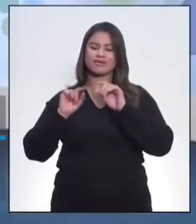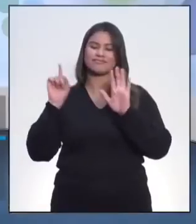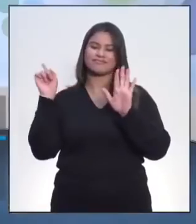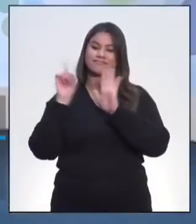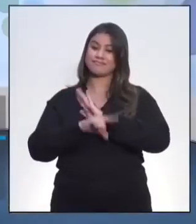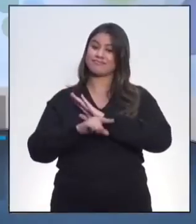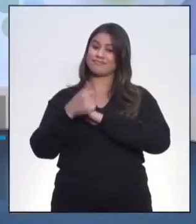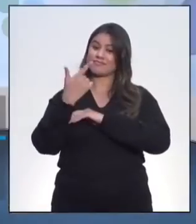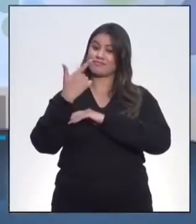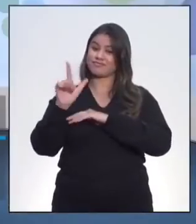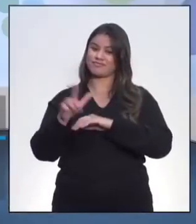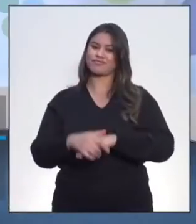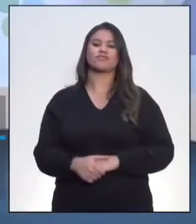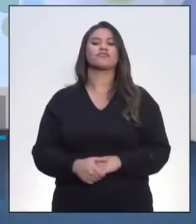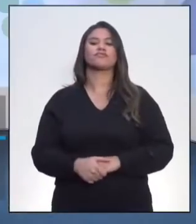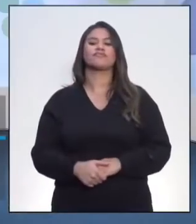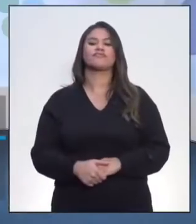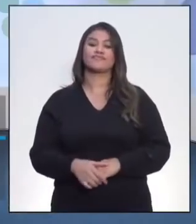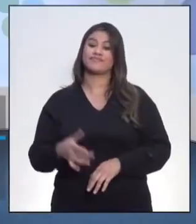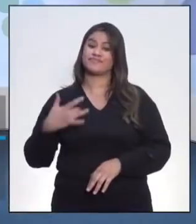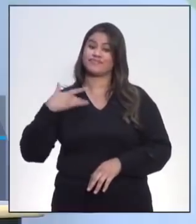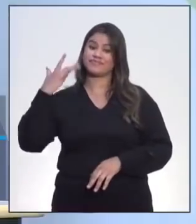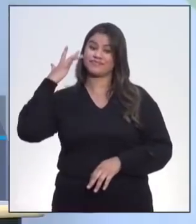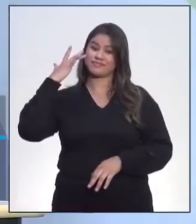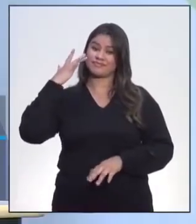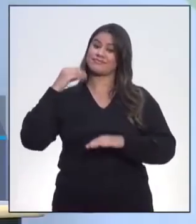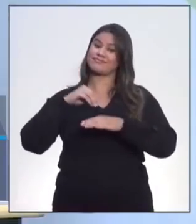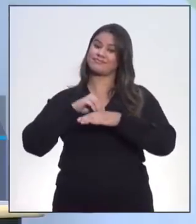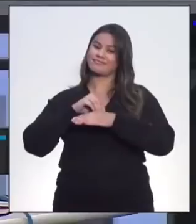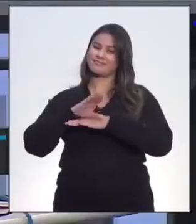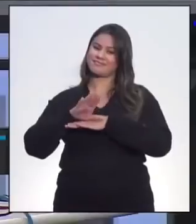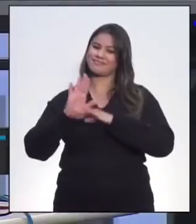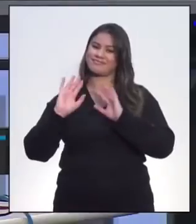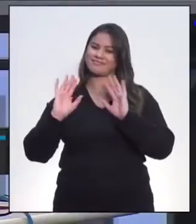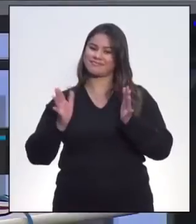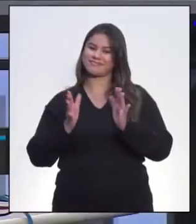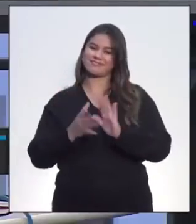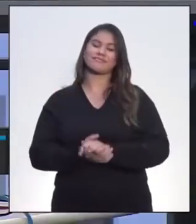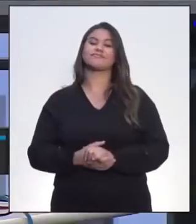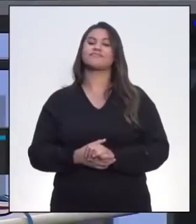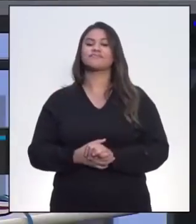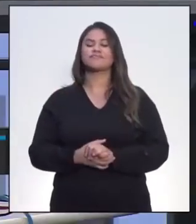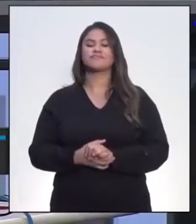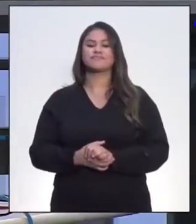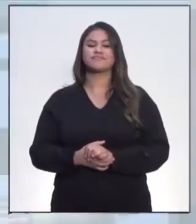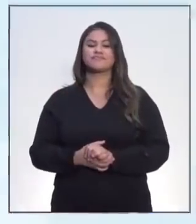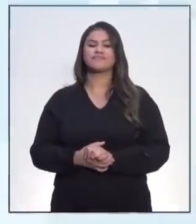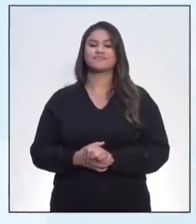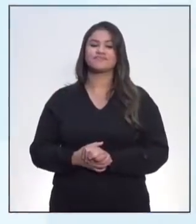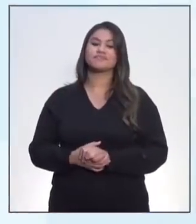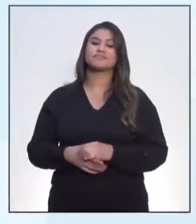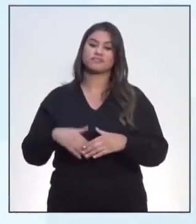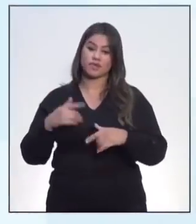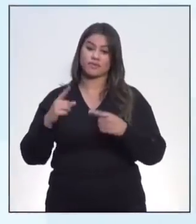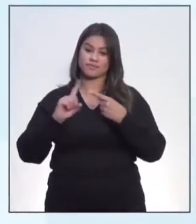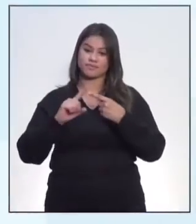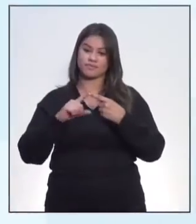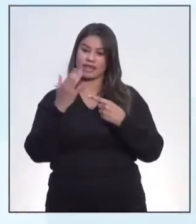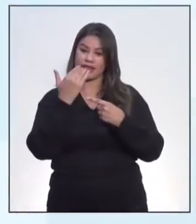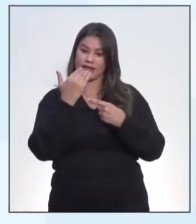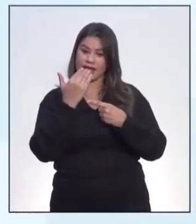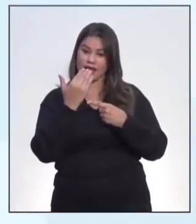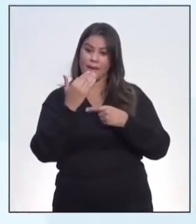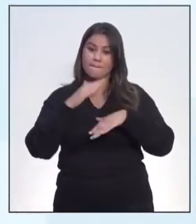Então, eu acho que já rolou uma dica aí, hein, gente? Olha lá. A carne mais consumida, só reiterando, em 2017 foi a de frango, 45